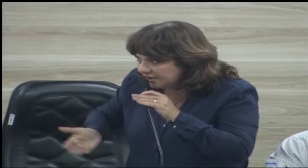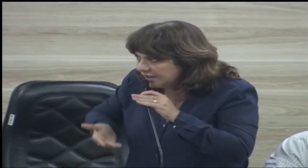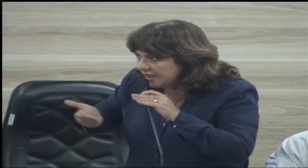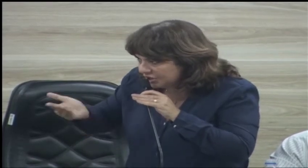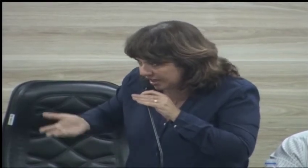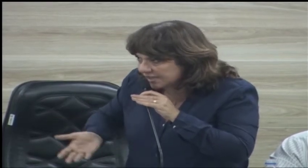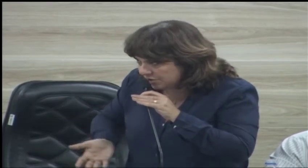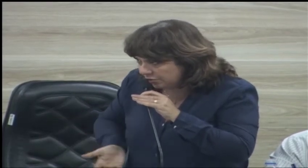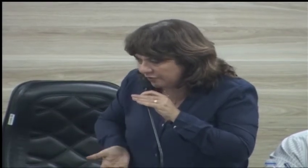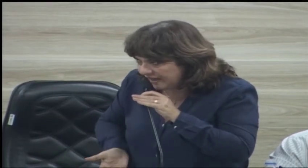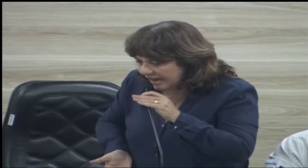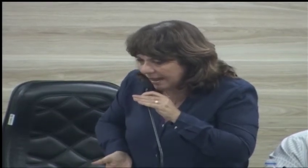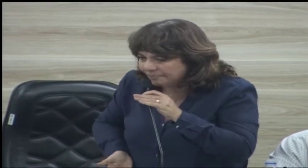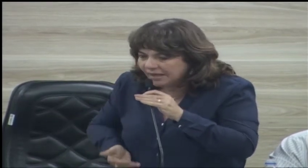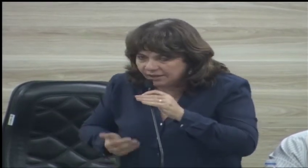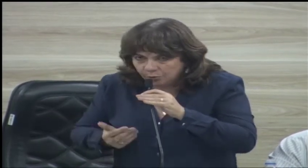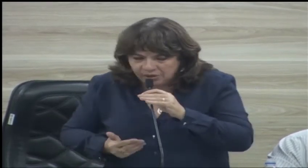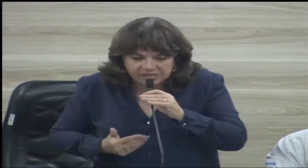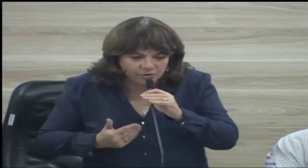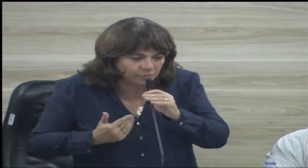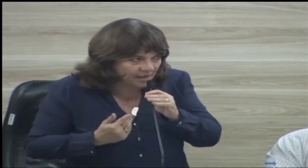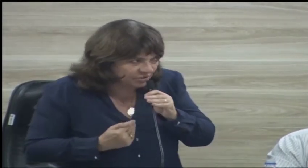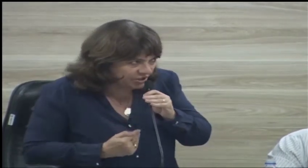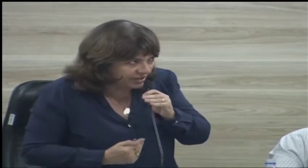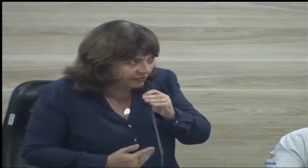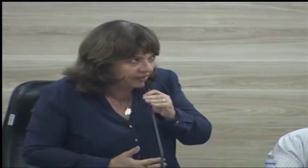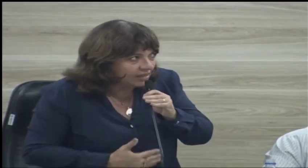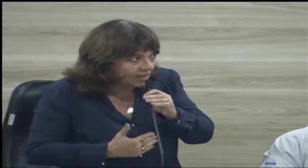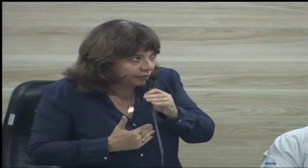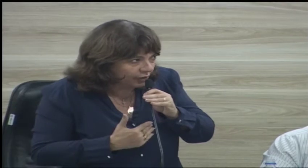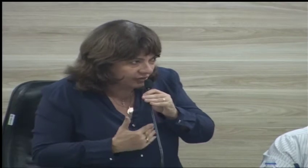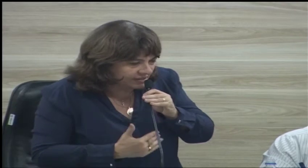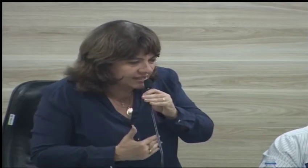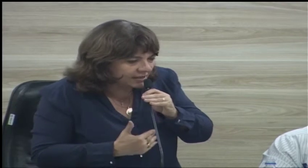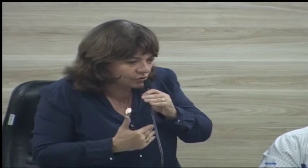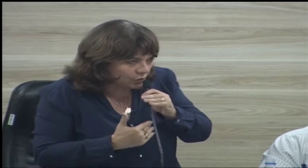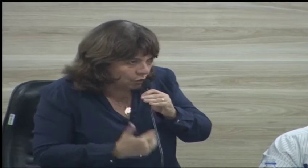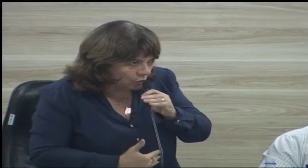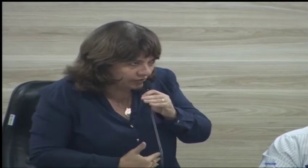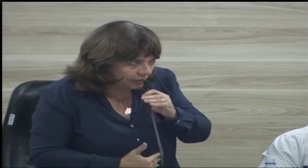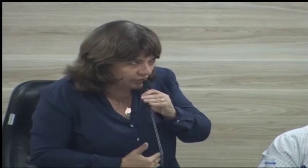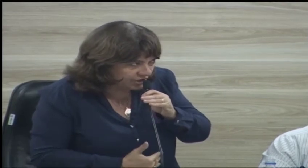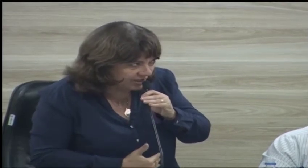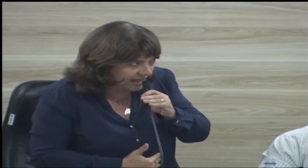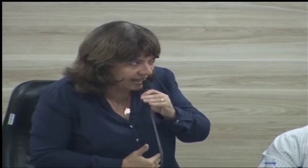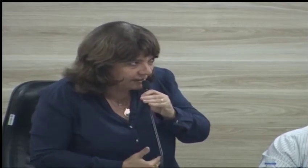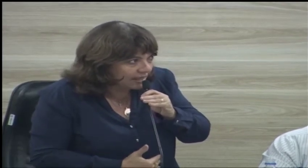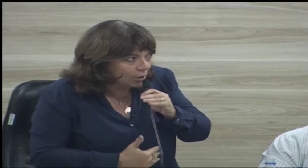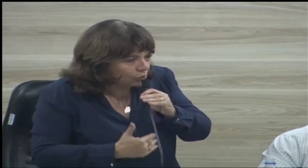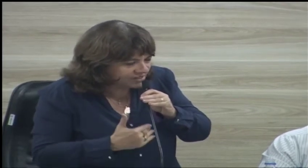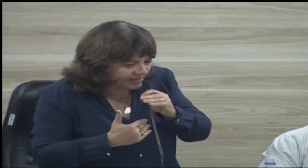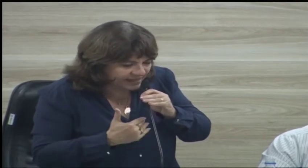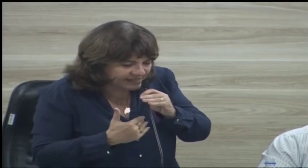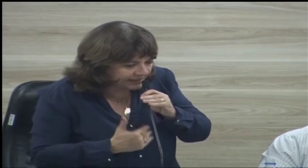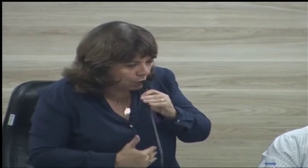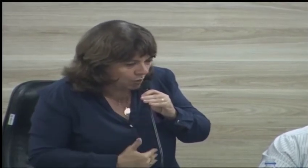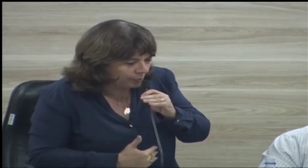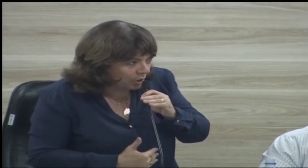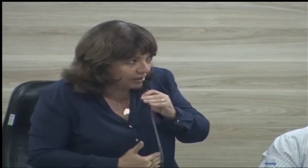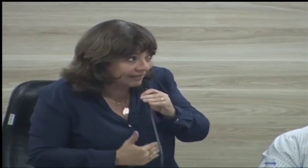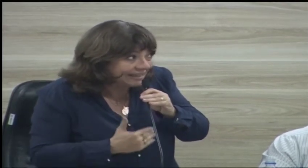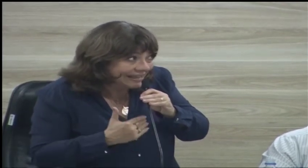que a gente já cansou de falar. Então, por isso que eu me abstive, volto a dizer que eu sou contra onde está, com certeza